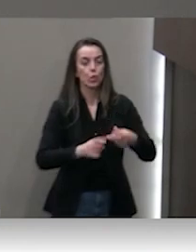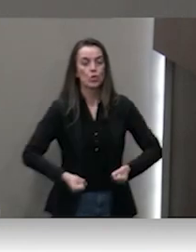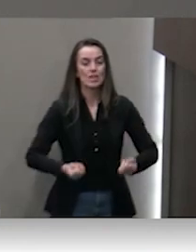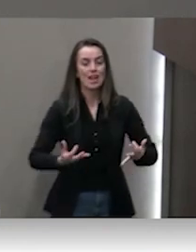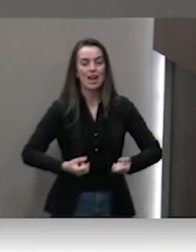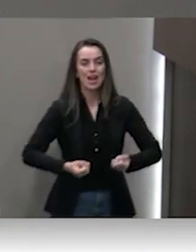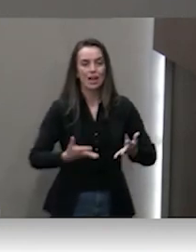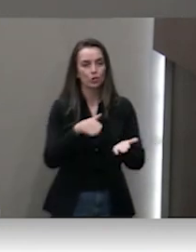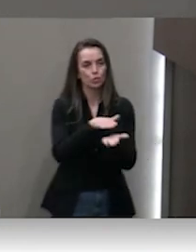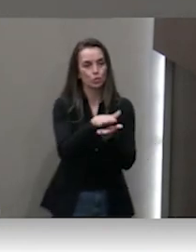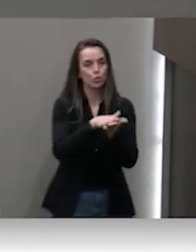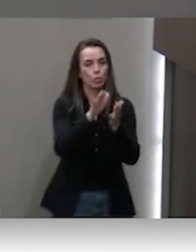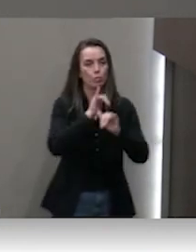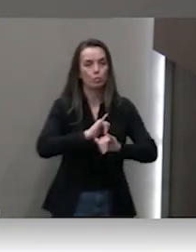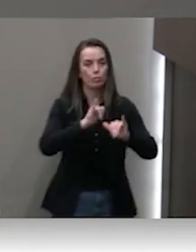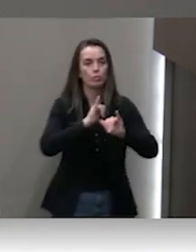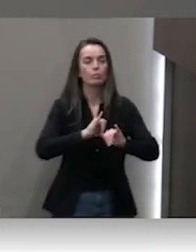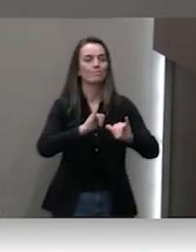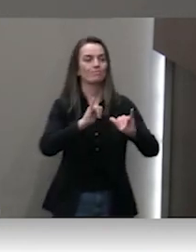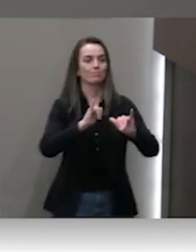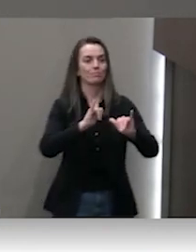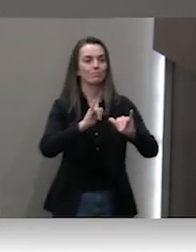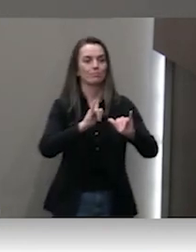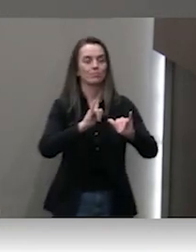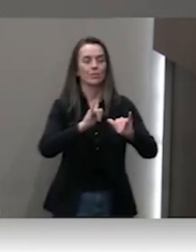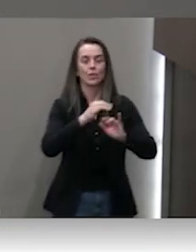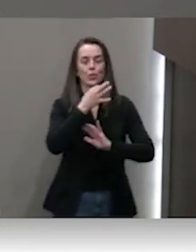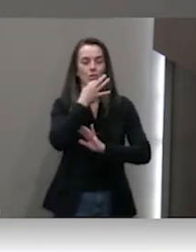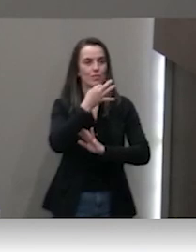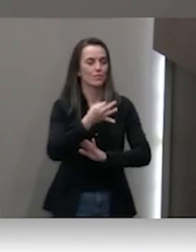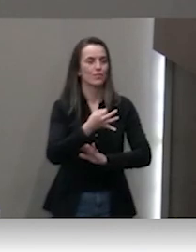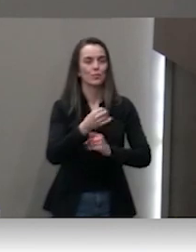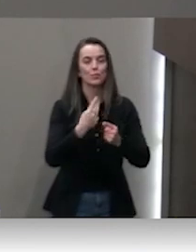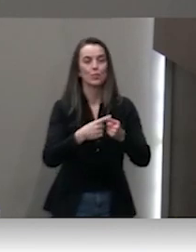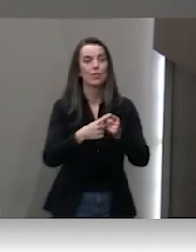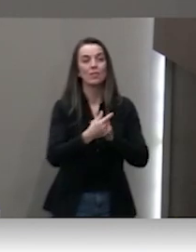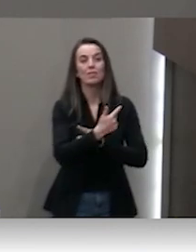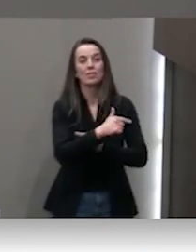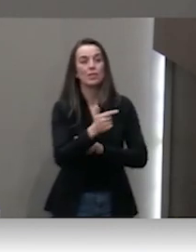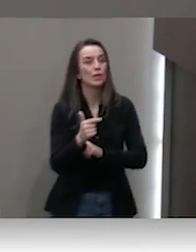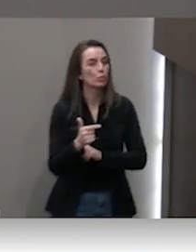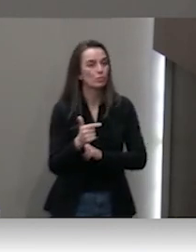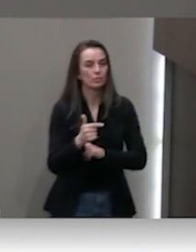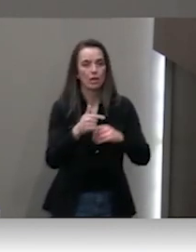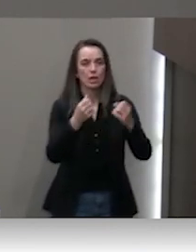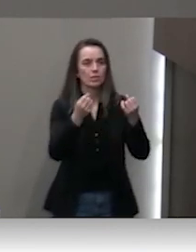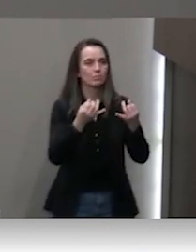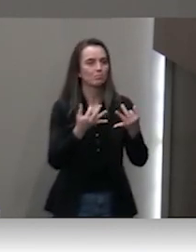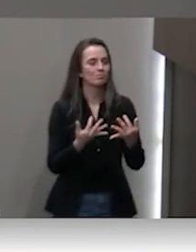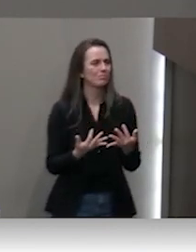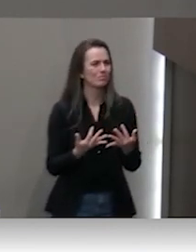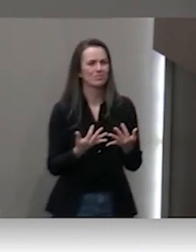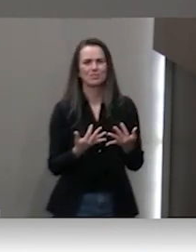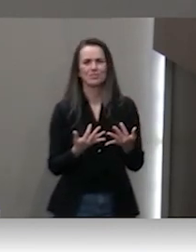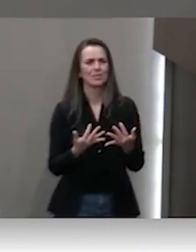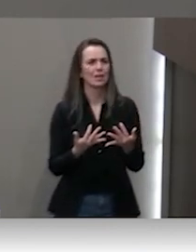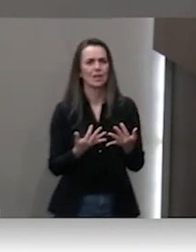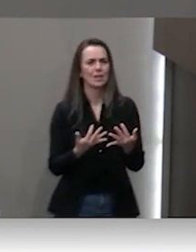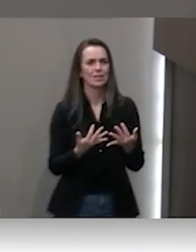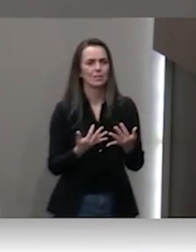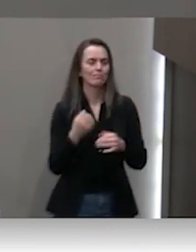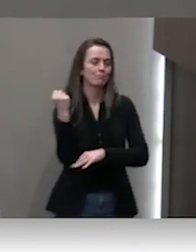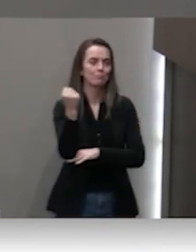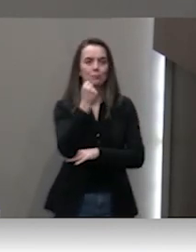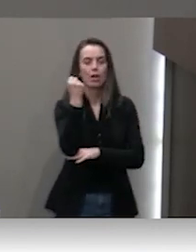com publicidade, isso ainda é mais gritante. Porque tu não encontra nem nas licitações. É mais grave